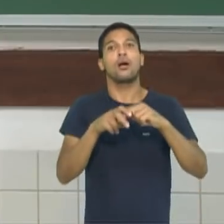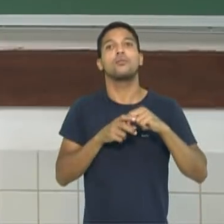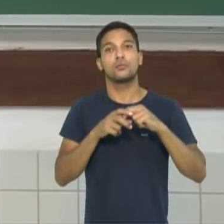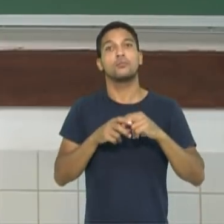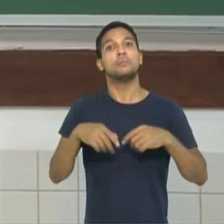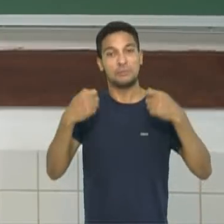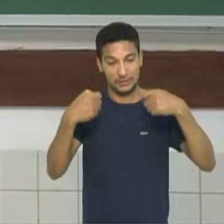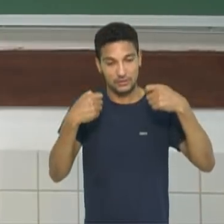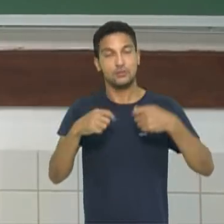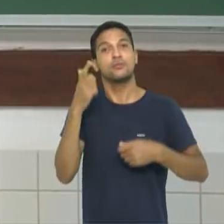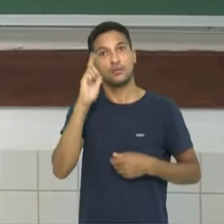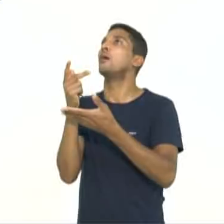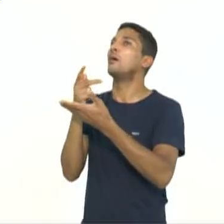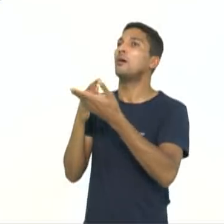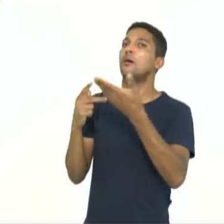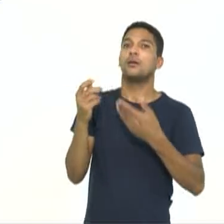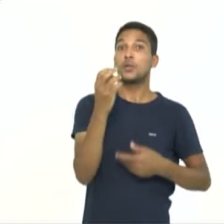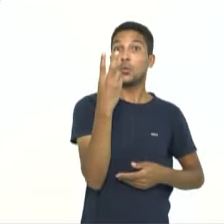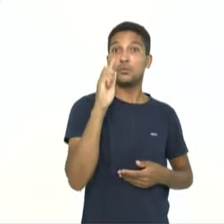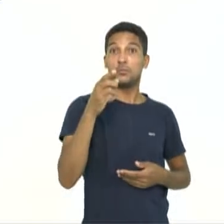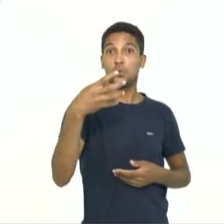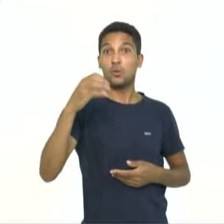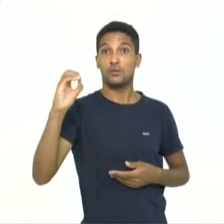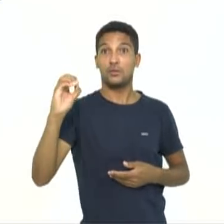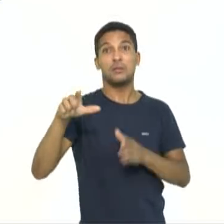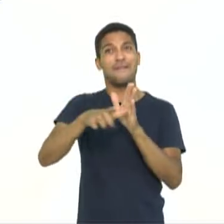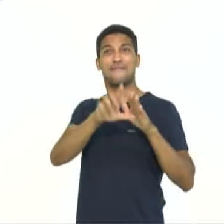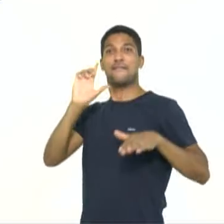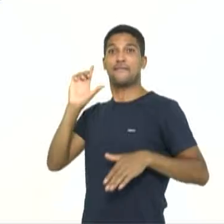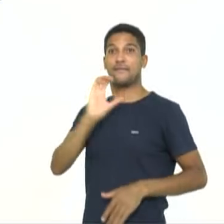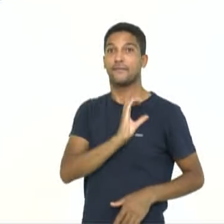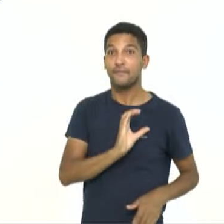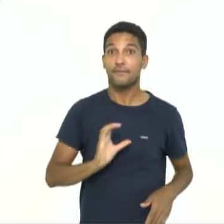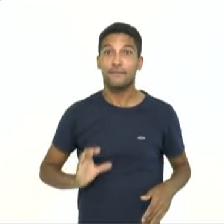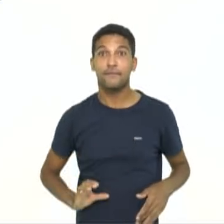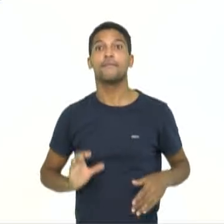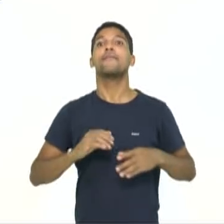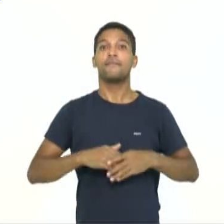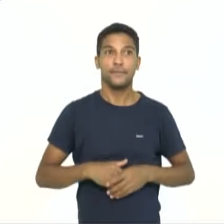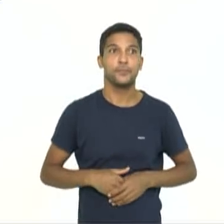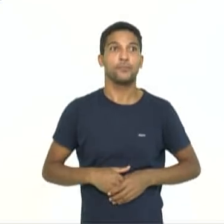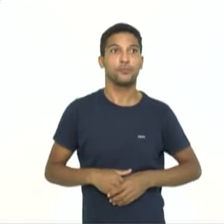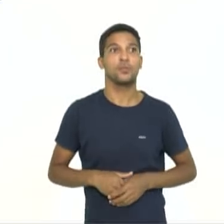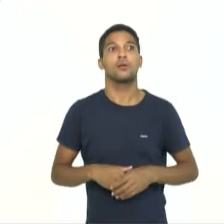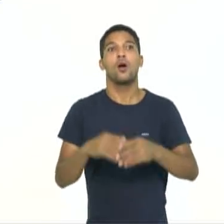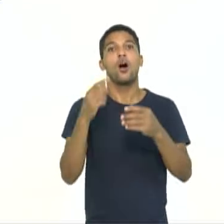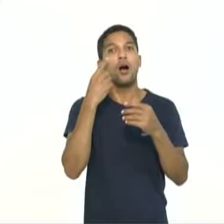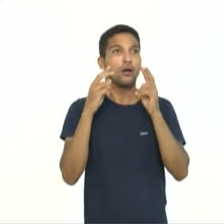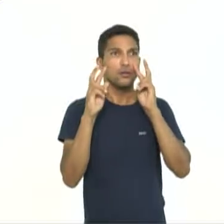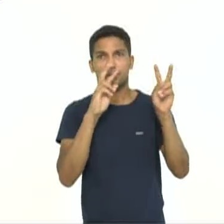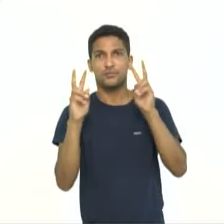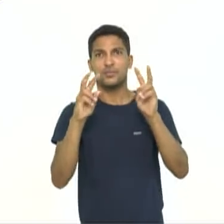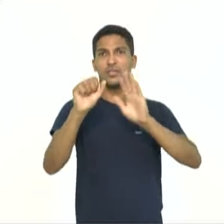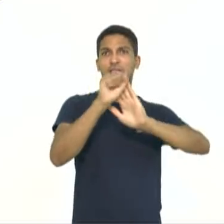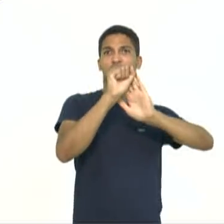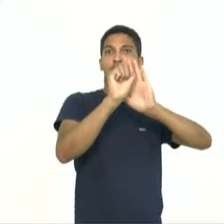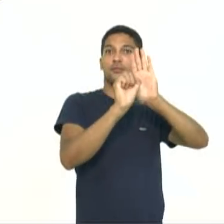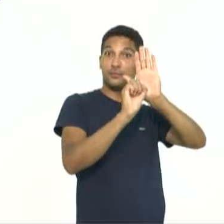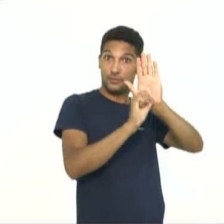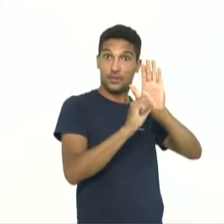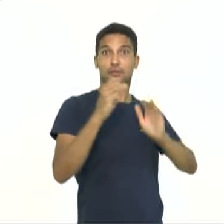que entende-se é que o homem aprendeu a lutar para sobreviver desde, né,